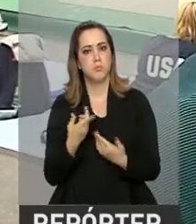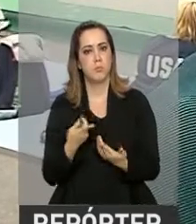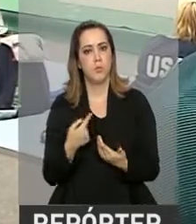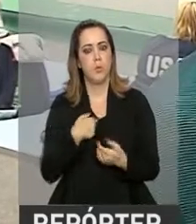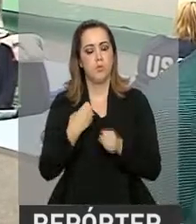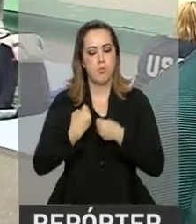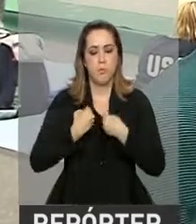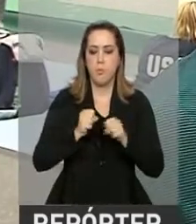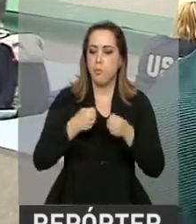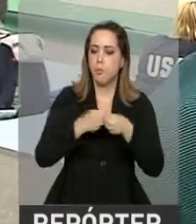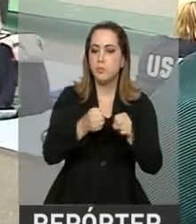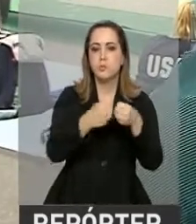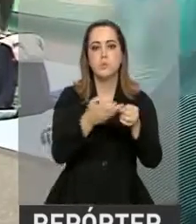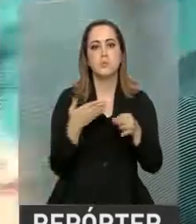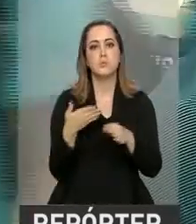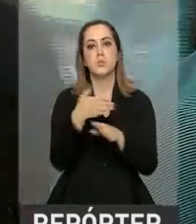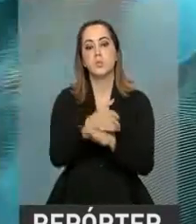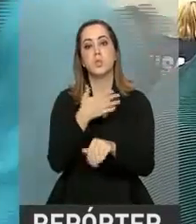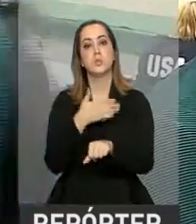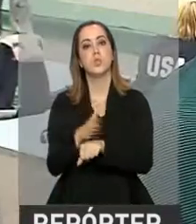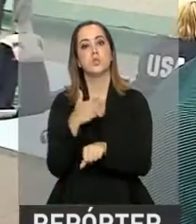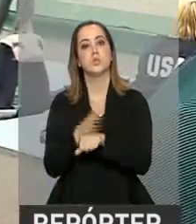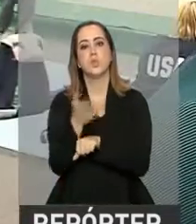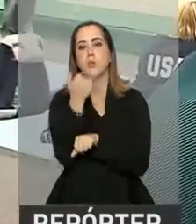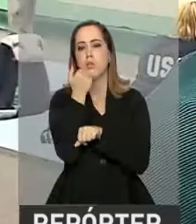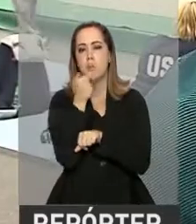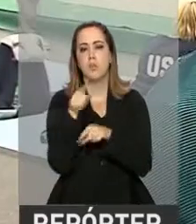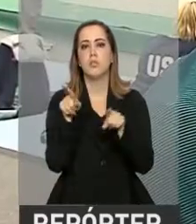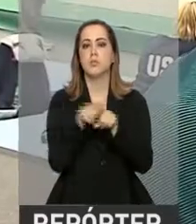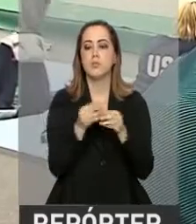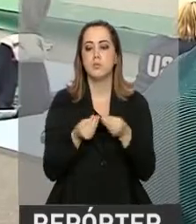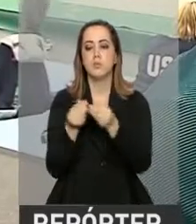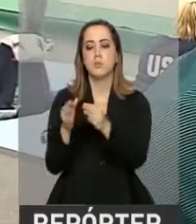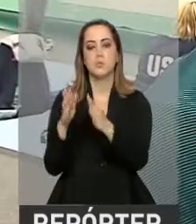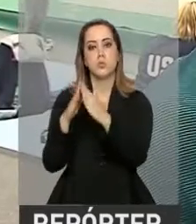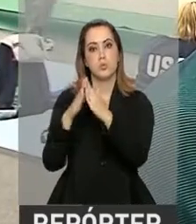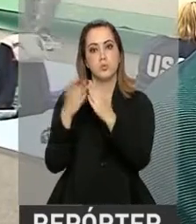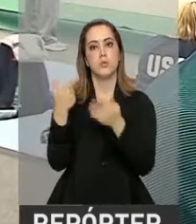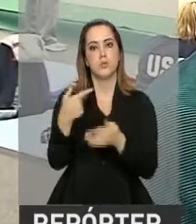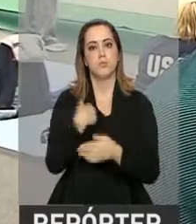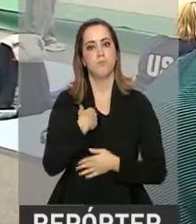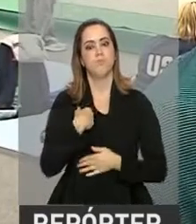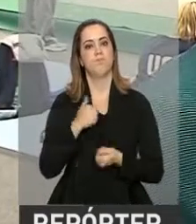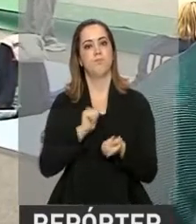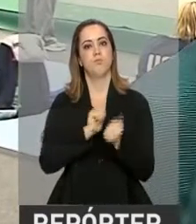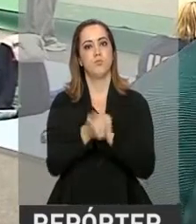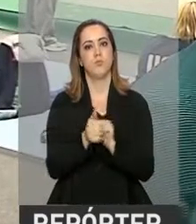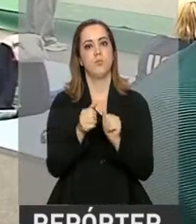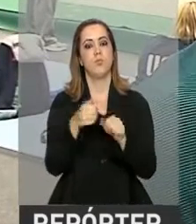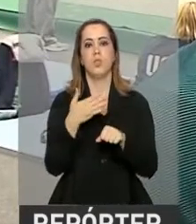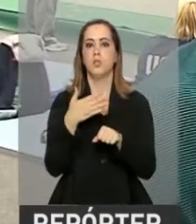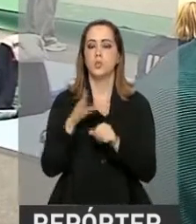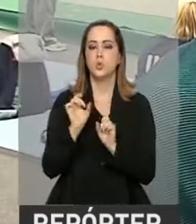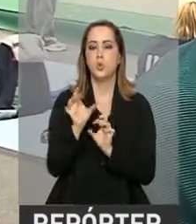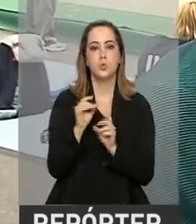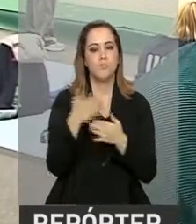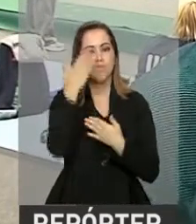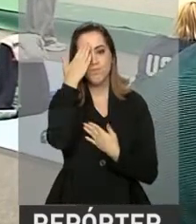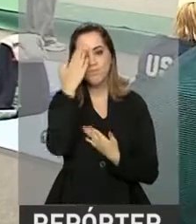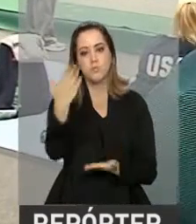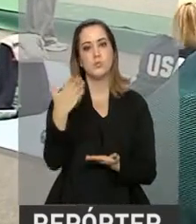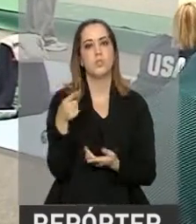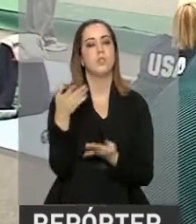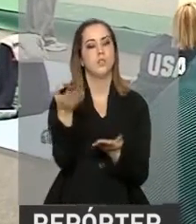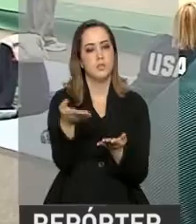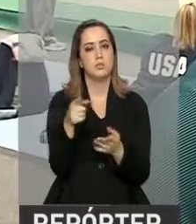meu transporte para ir para o treino, minha alimentação, ajudar em casa, então... Eu sou um atleta e só tenho a agradecer essa bolsa,